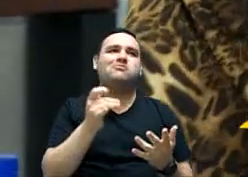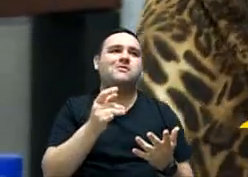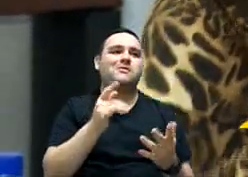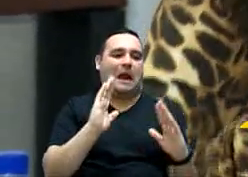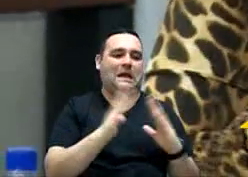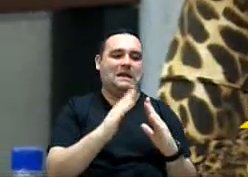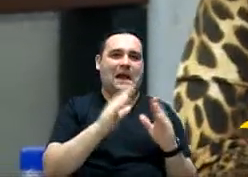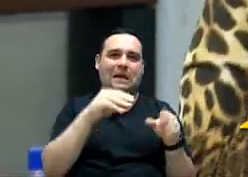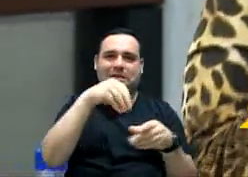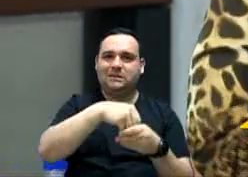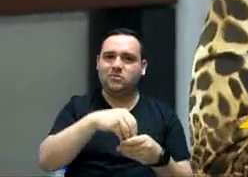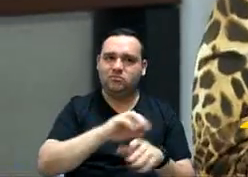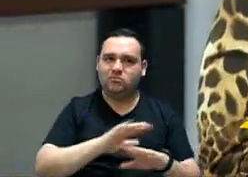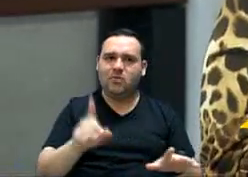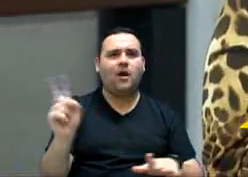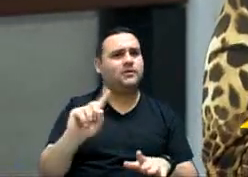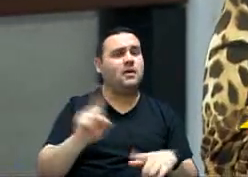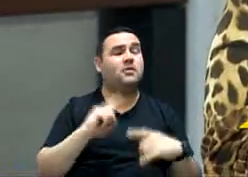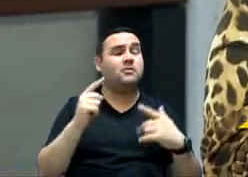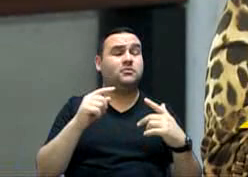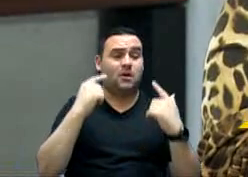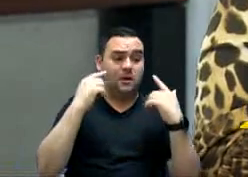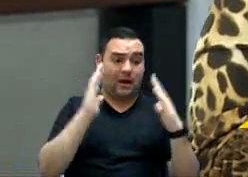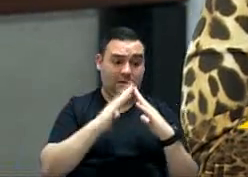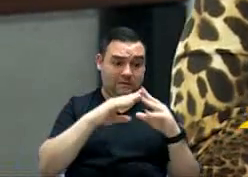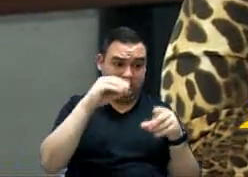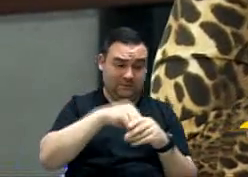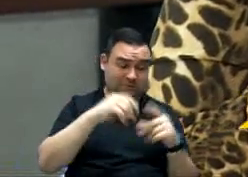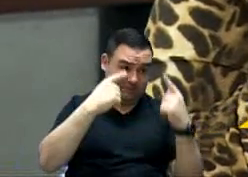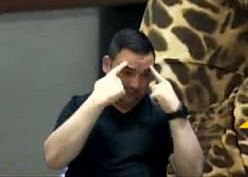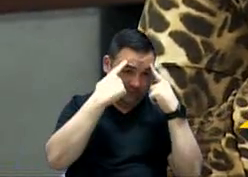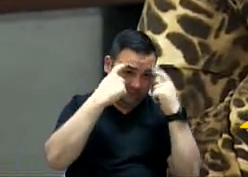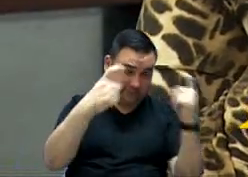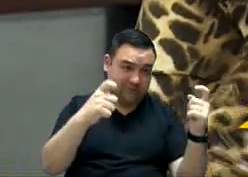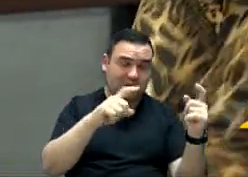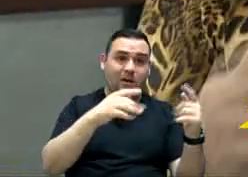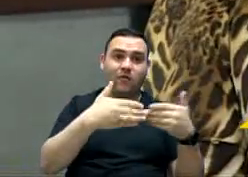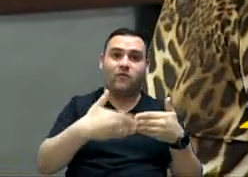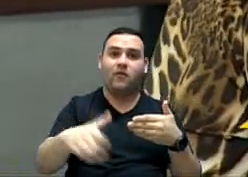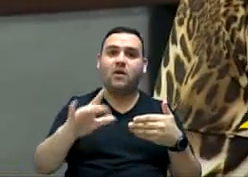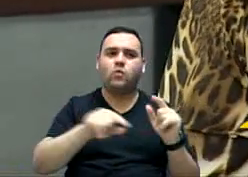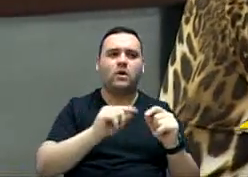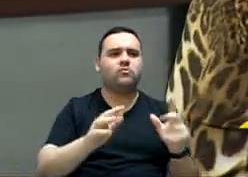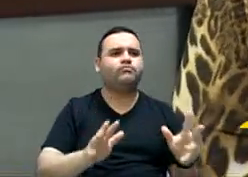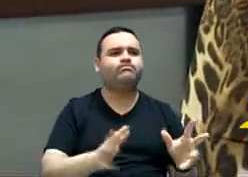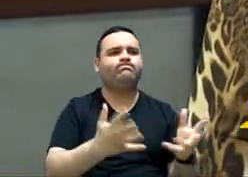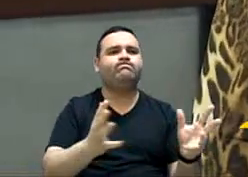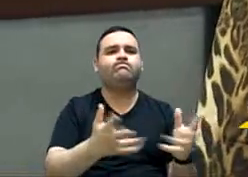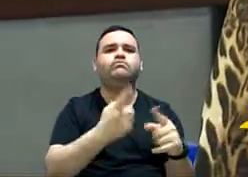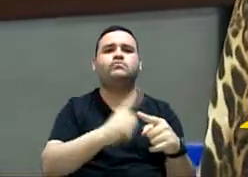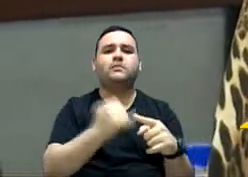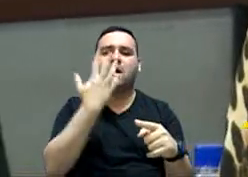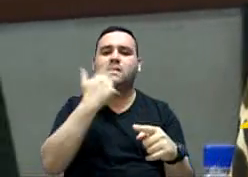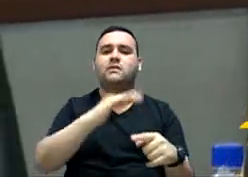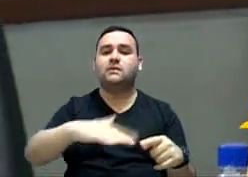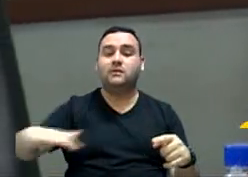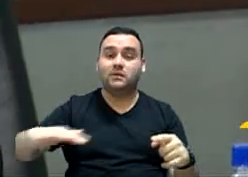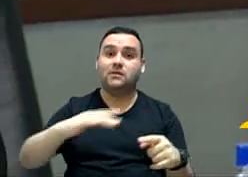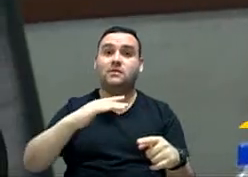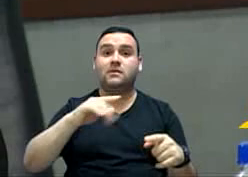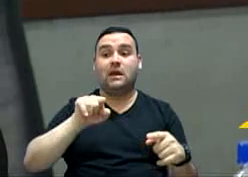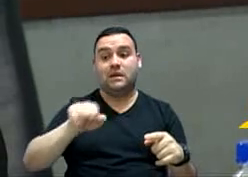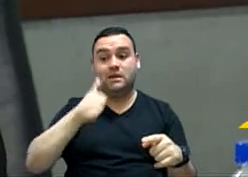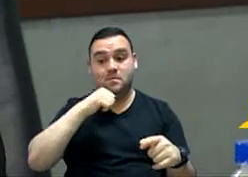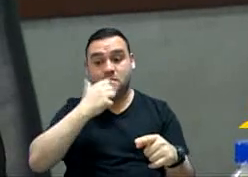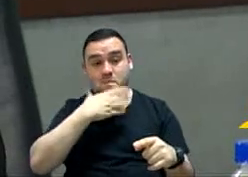do lar. Toda a questão da violência doméstica nessas campanhas serão incentivadas pelas crianças aos